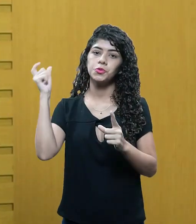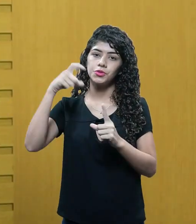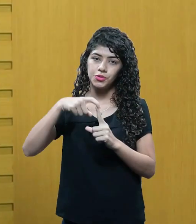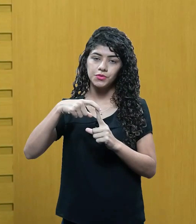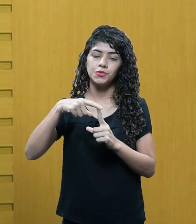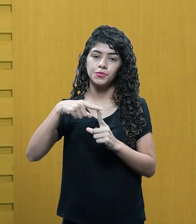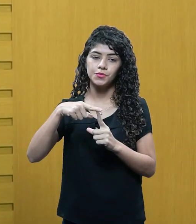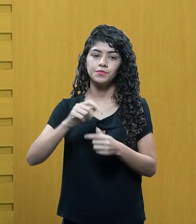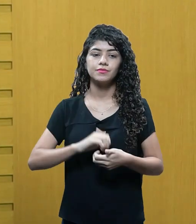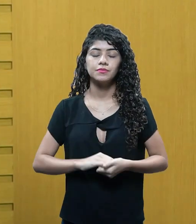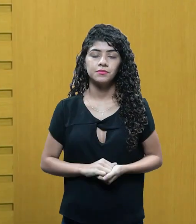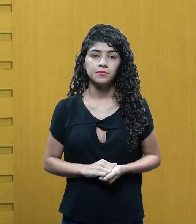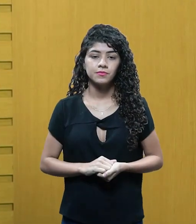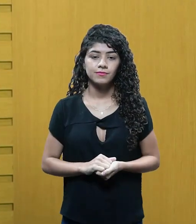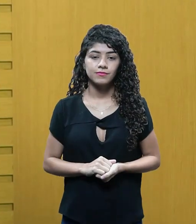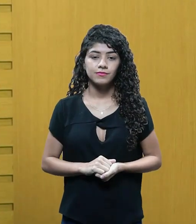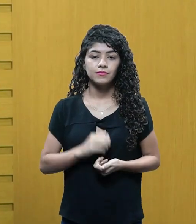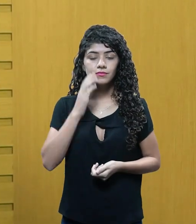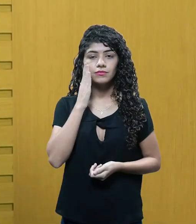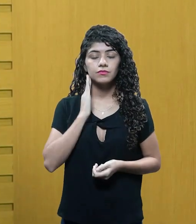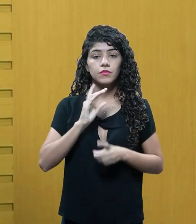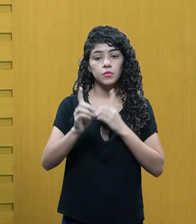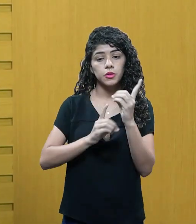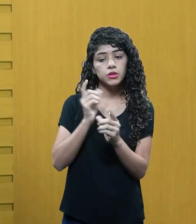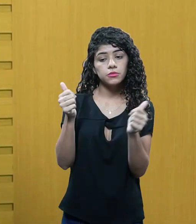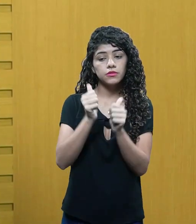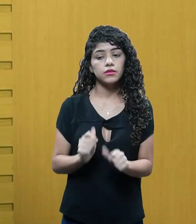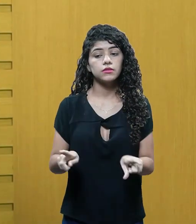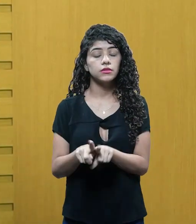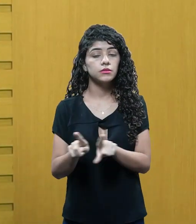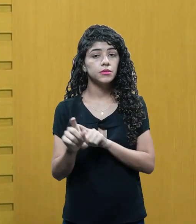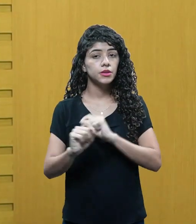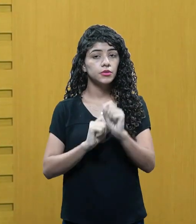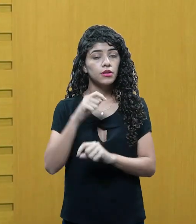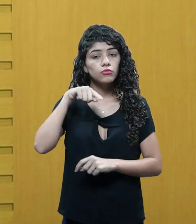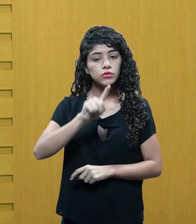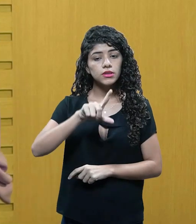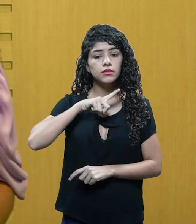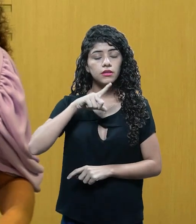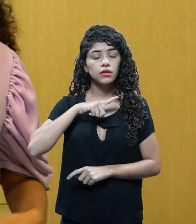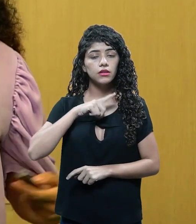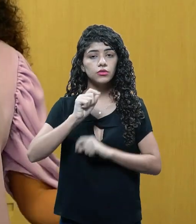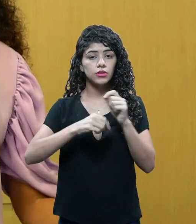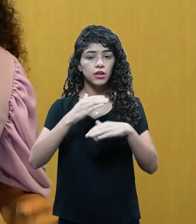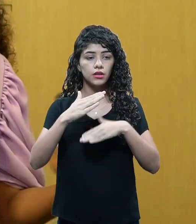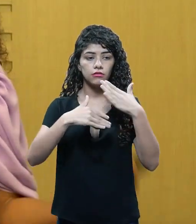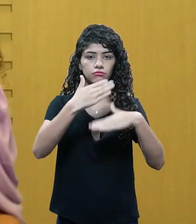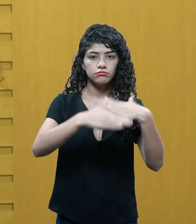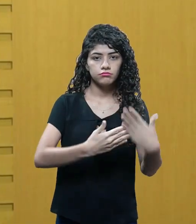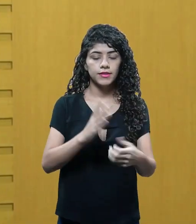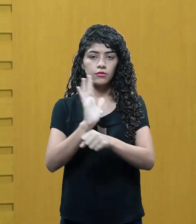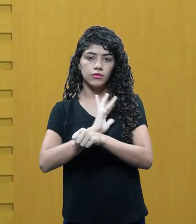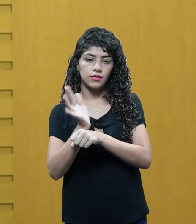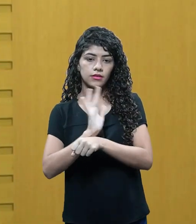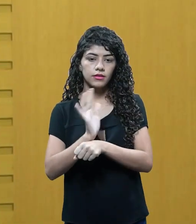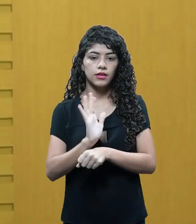alcançar esse objetivo numa dinâmica de avaliação, e também quando você já tem a condição de produzir seu